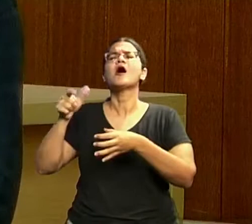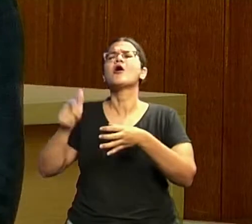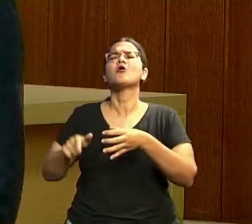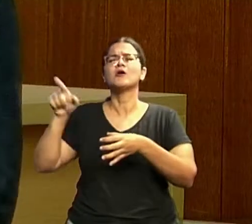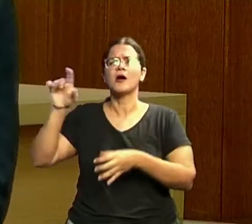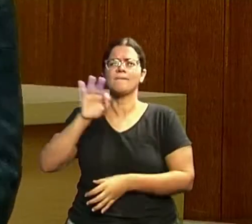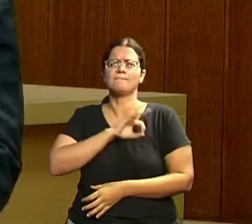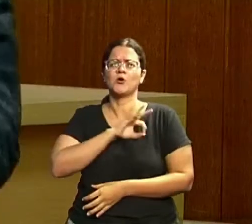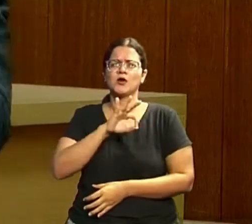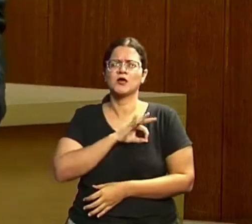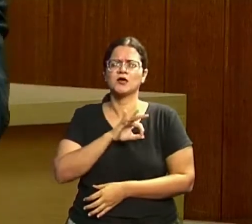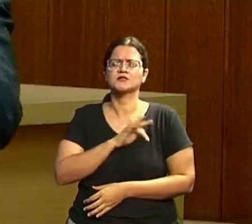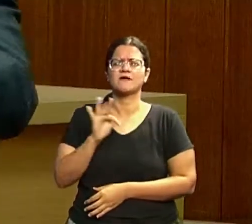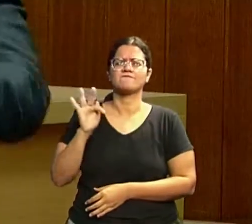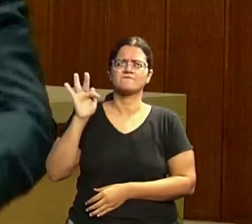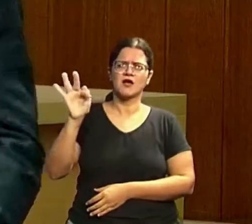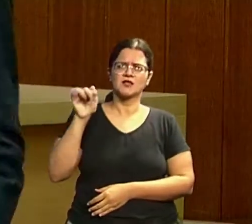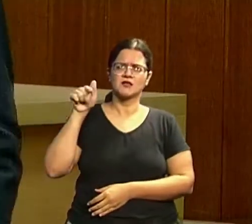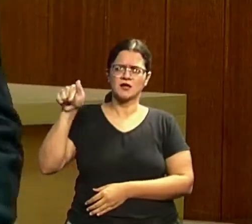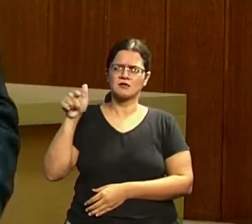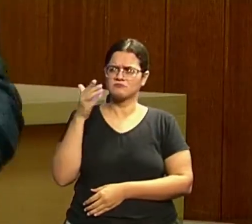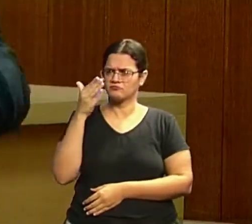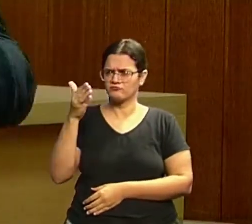na Polícia Federal